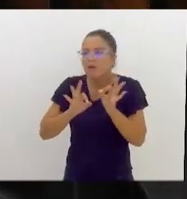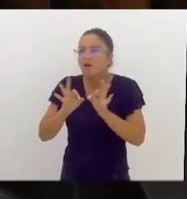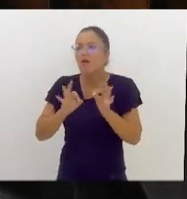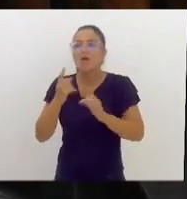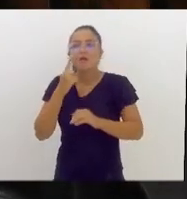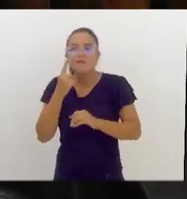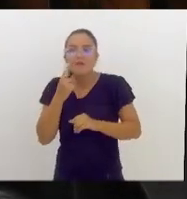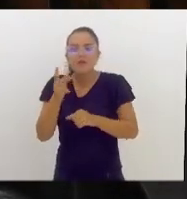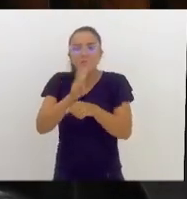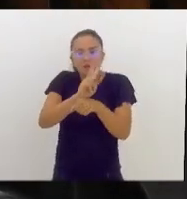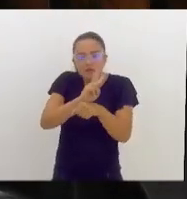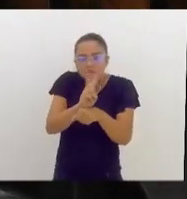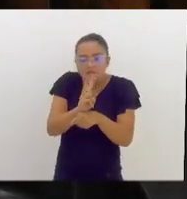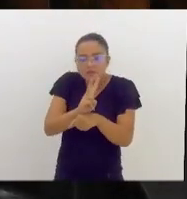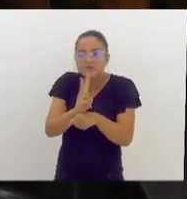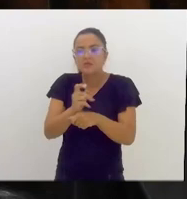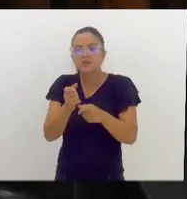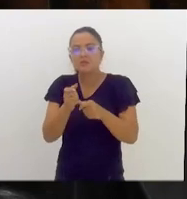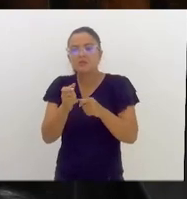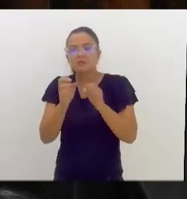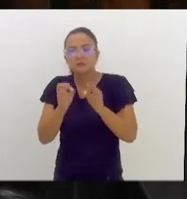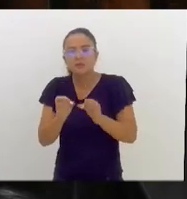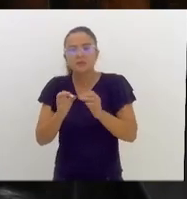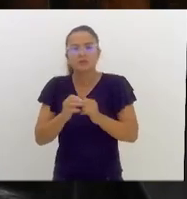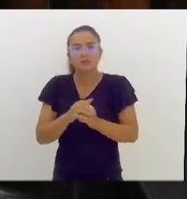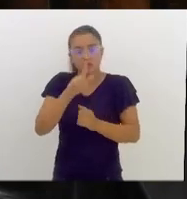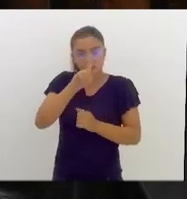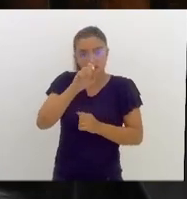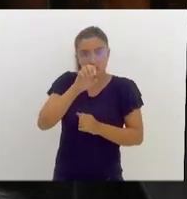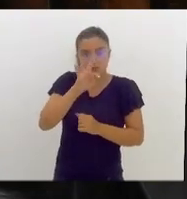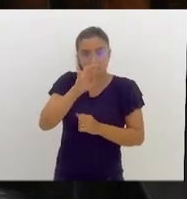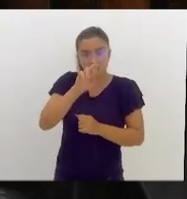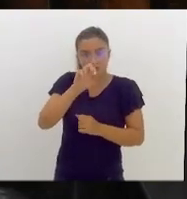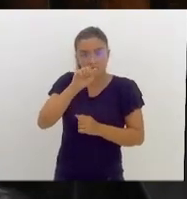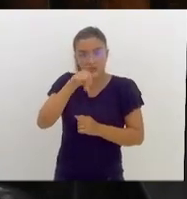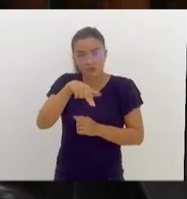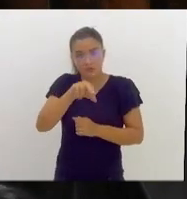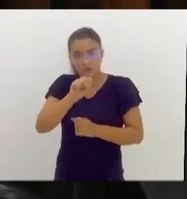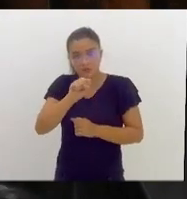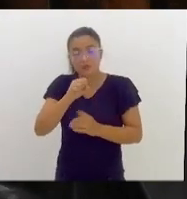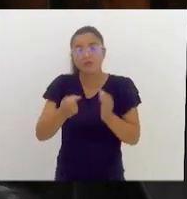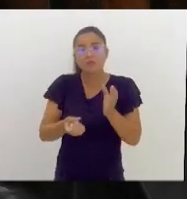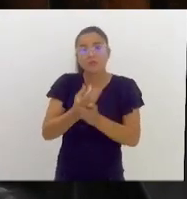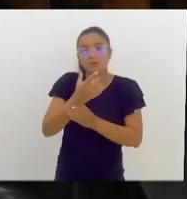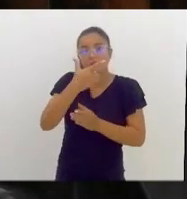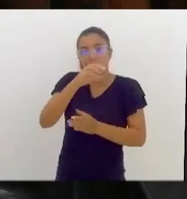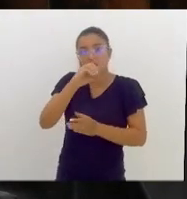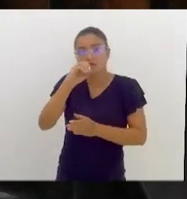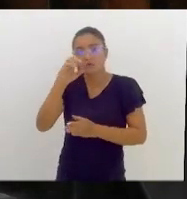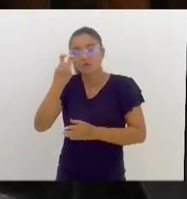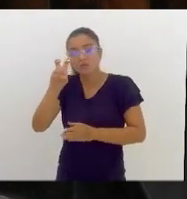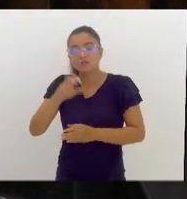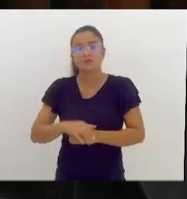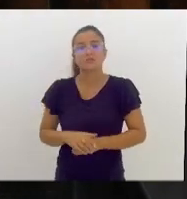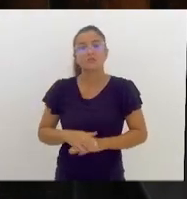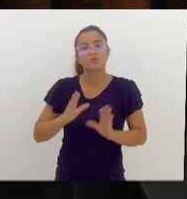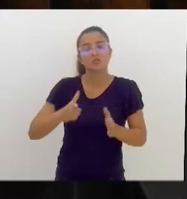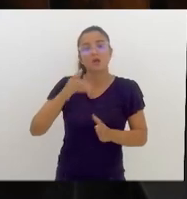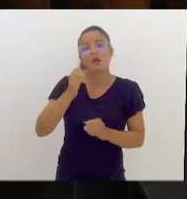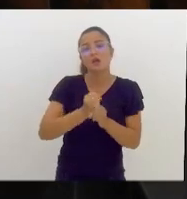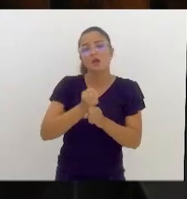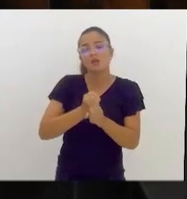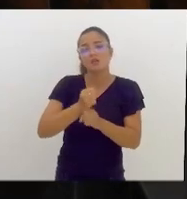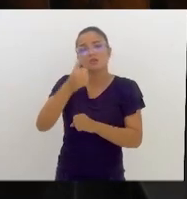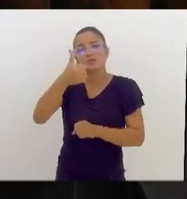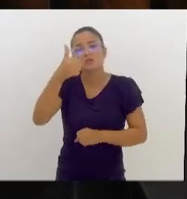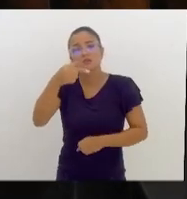fiscalização. Ora, a AGTrans foi criada em 2005, tia Ju. Faz 17 anos, nunca houve um concurso